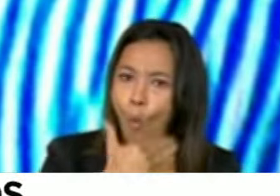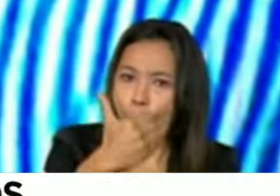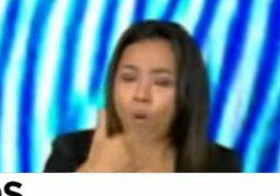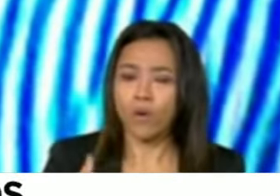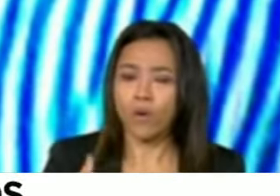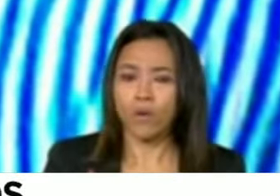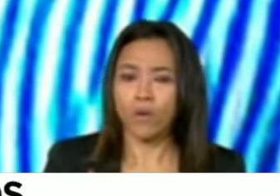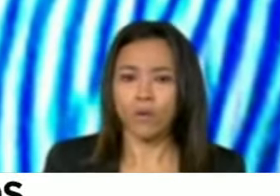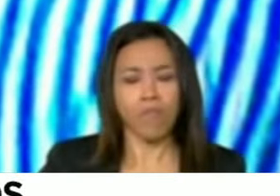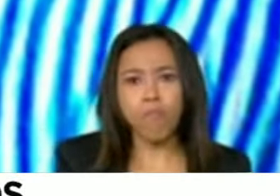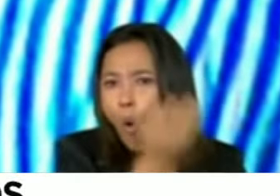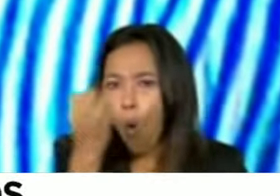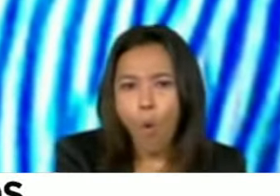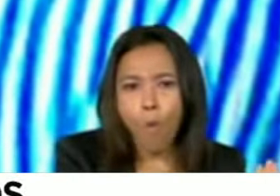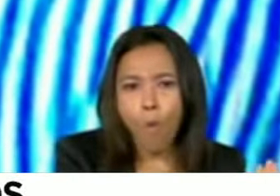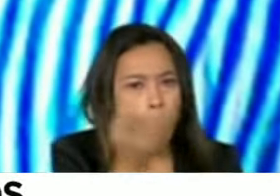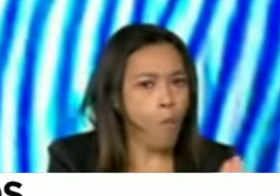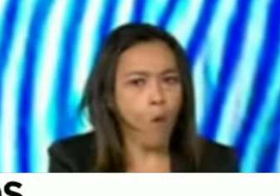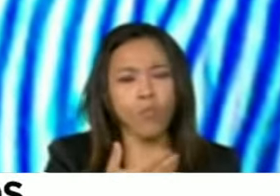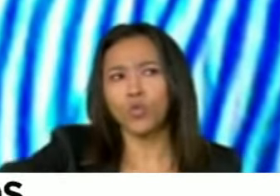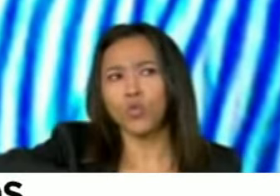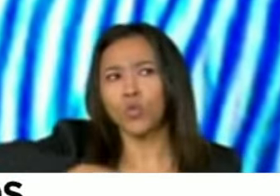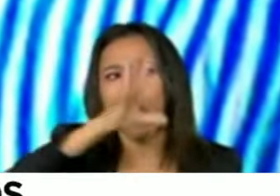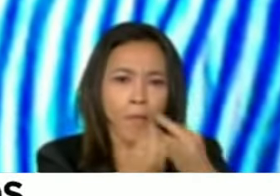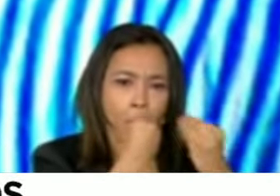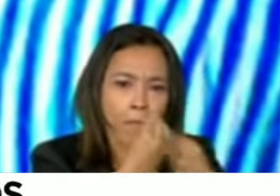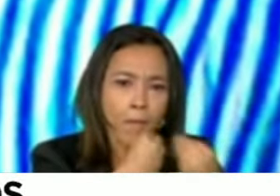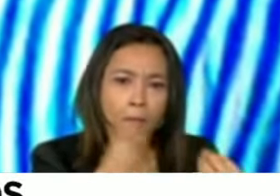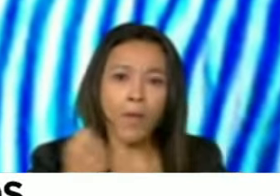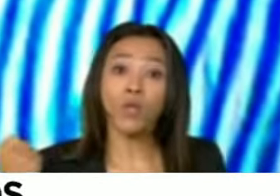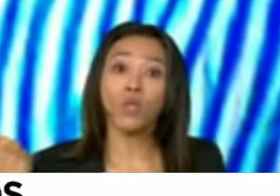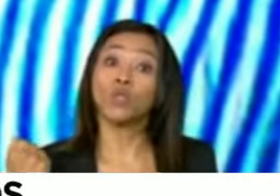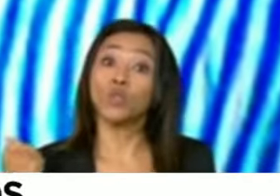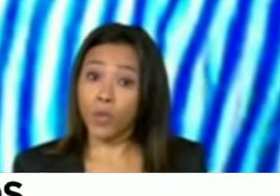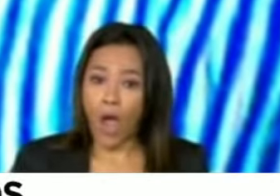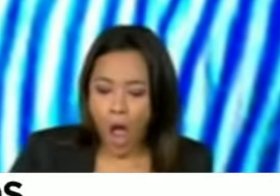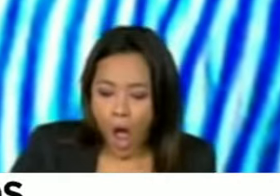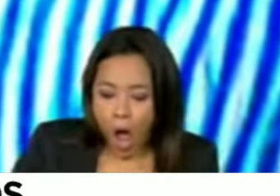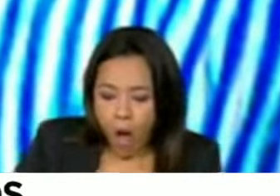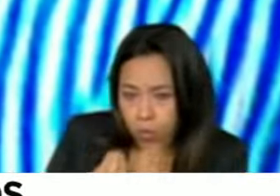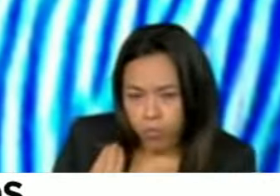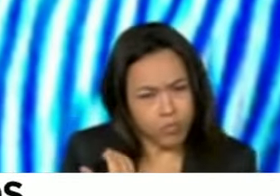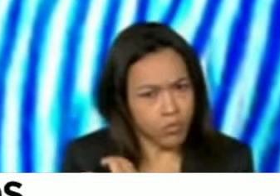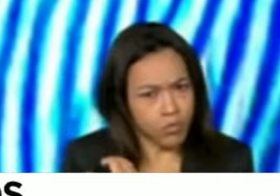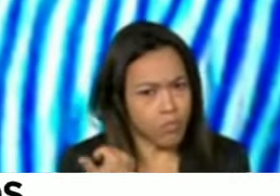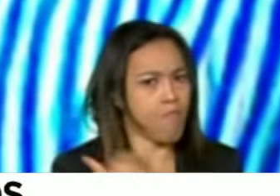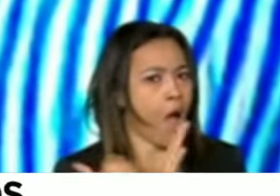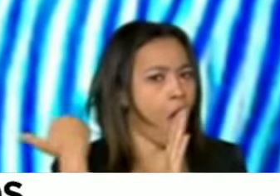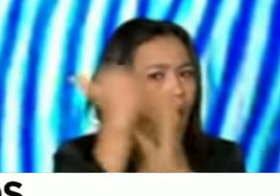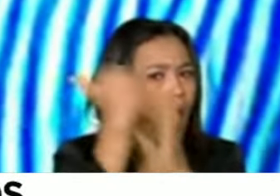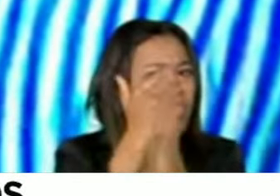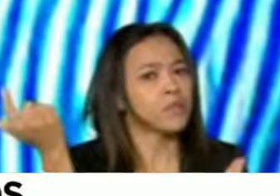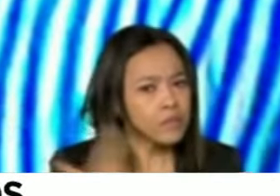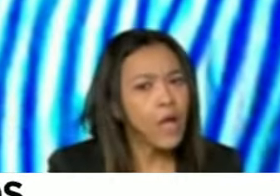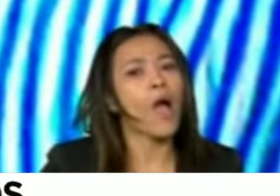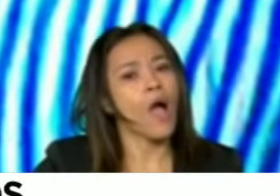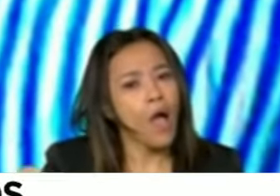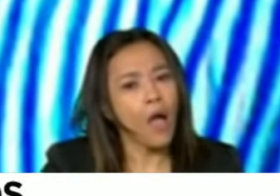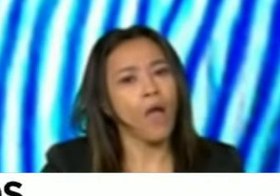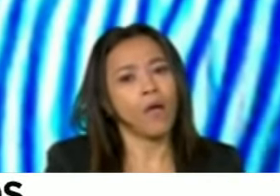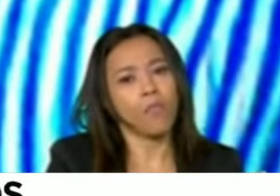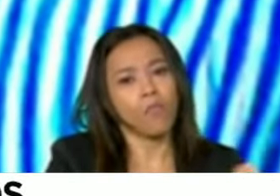muito mais alimento do que a gente consome. Nós sabemos a quantidade de alimento que se perde entre a produção e o